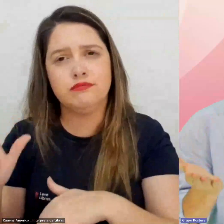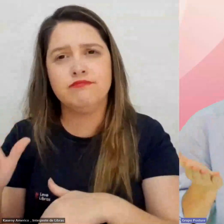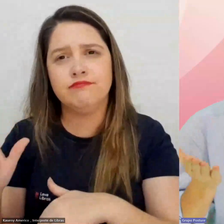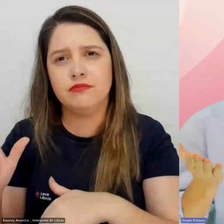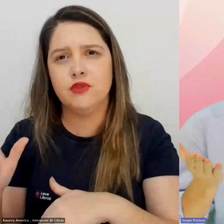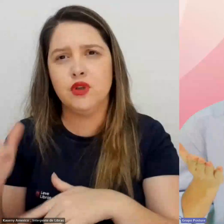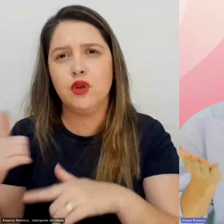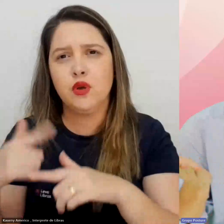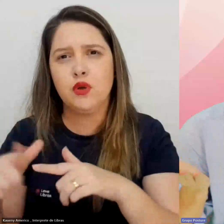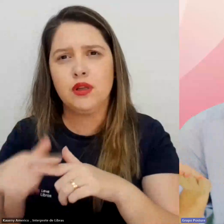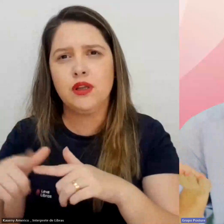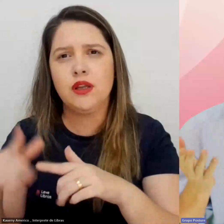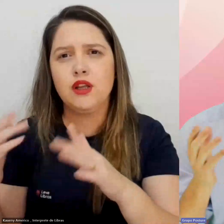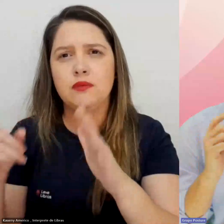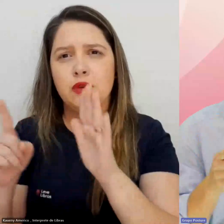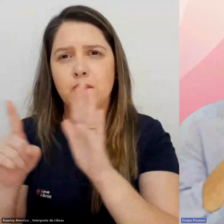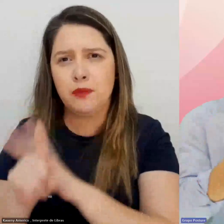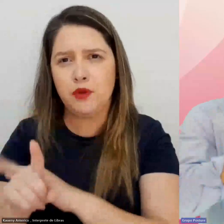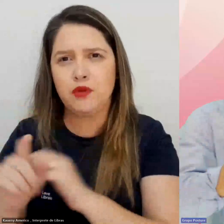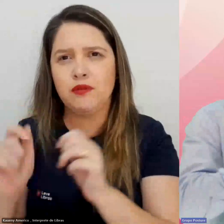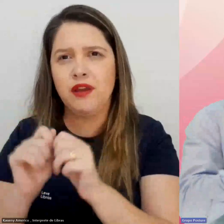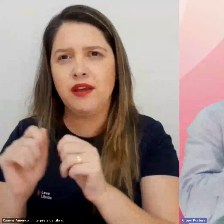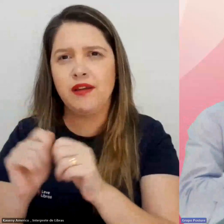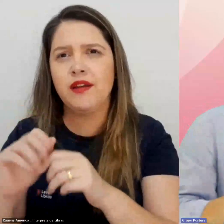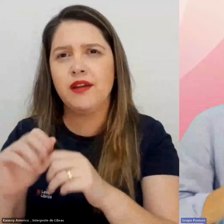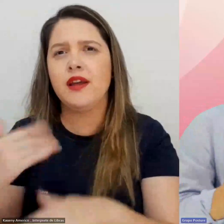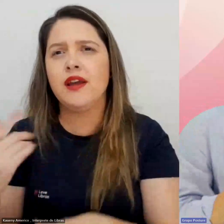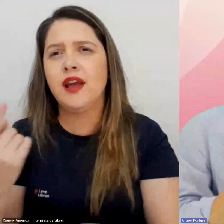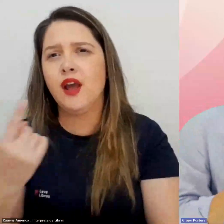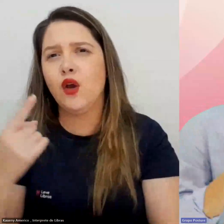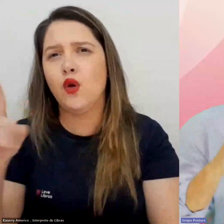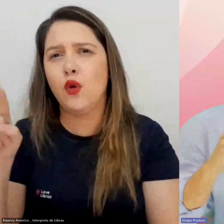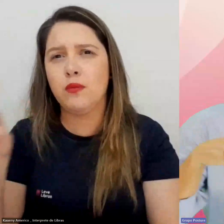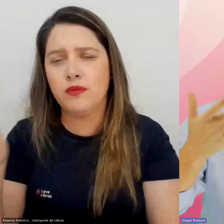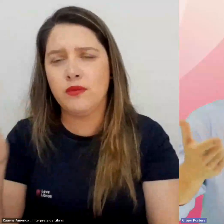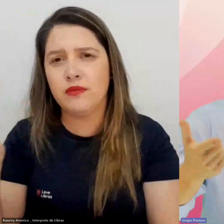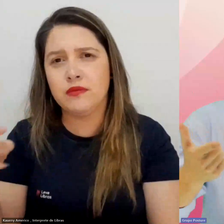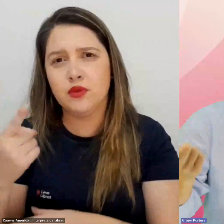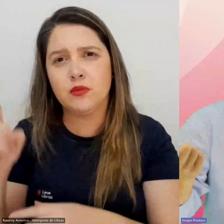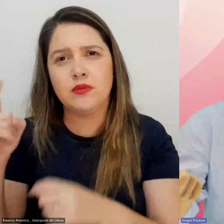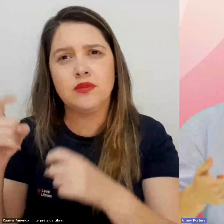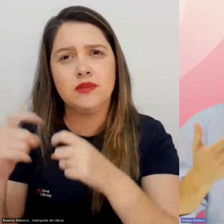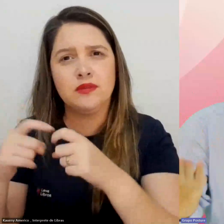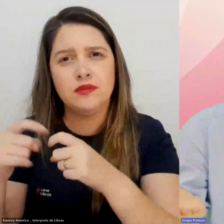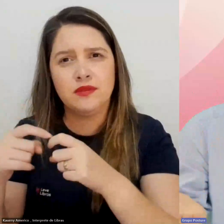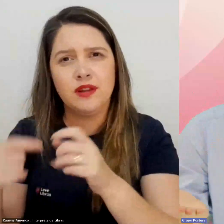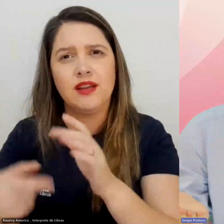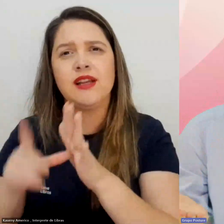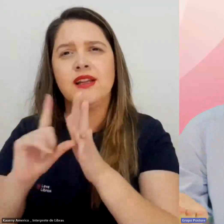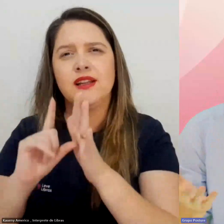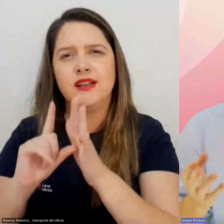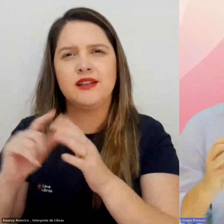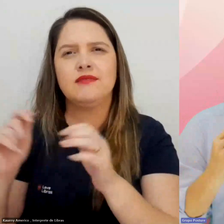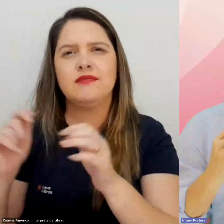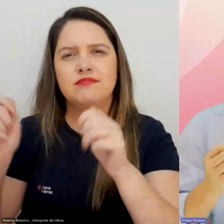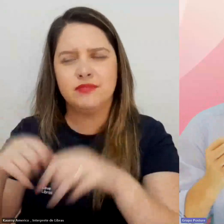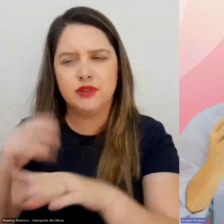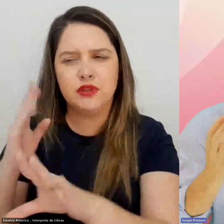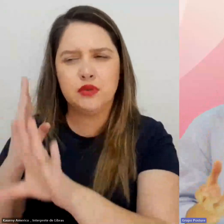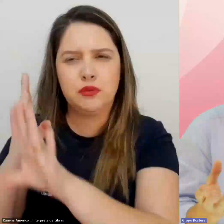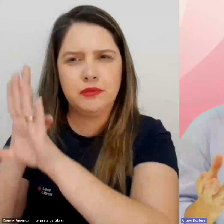pergunta que a gente faria seria: a última vez que ela tinha passado no médico antes dela passar dessa vez e descobrir.